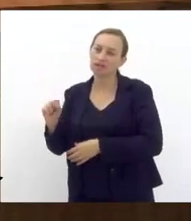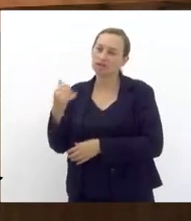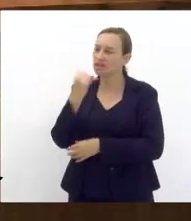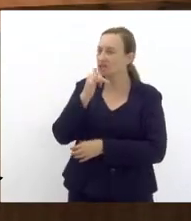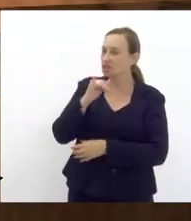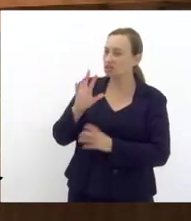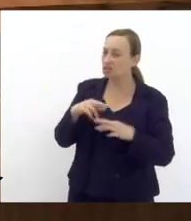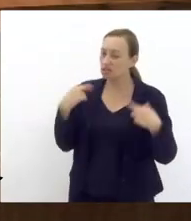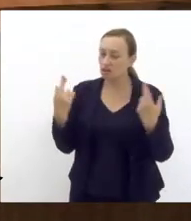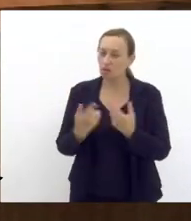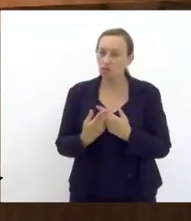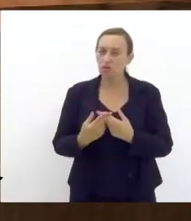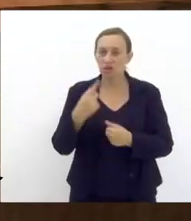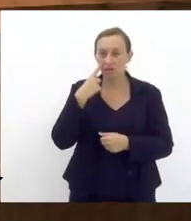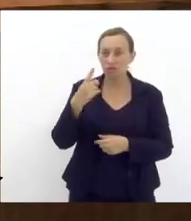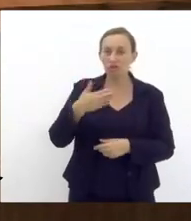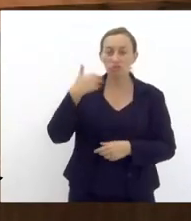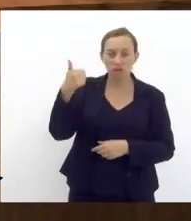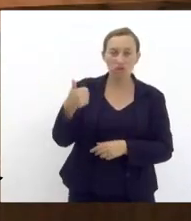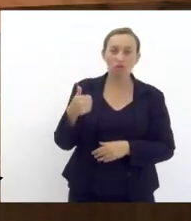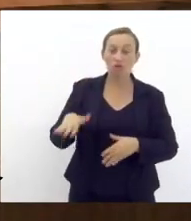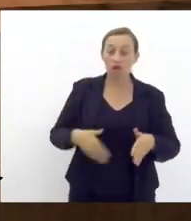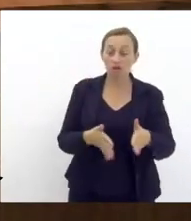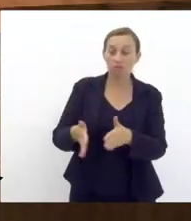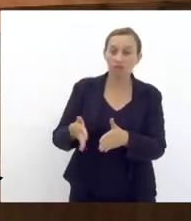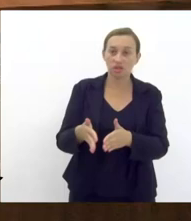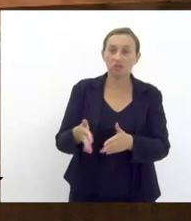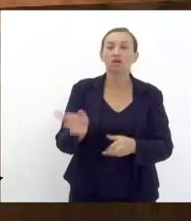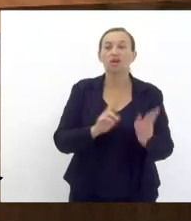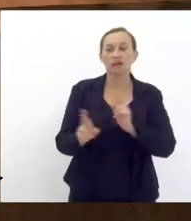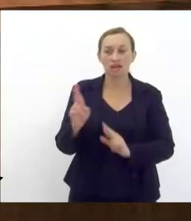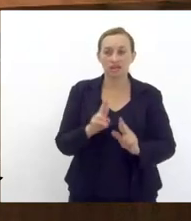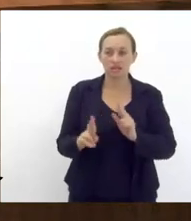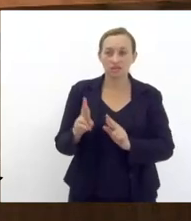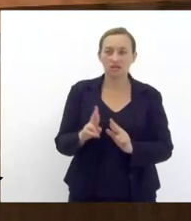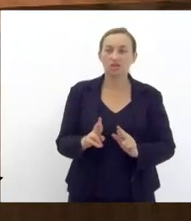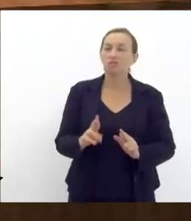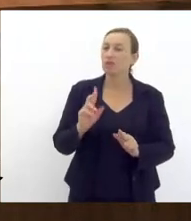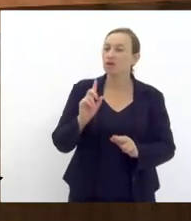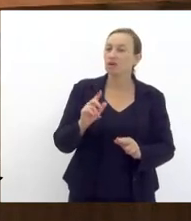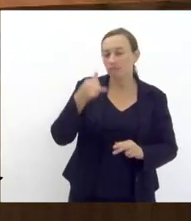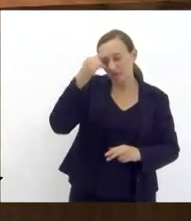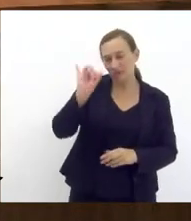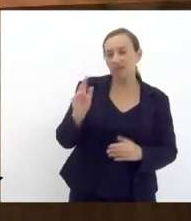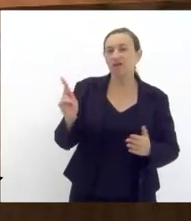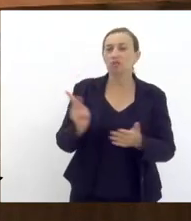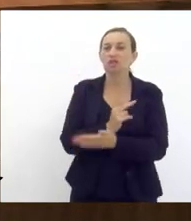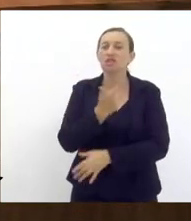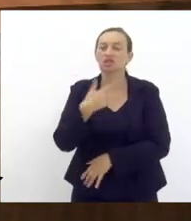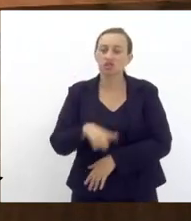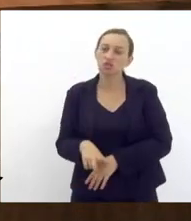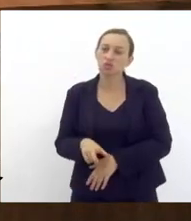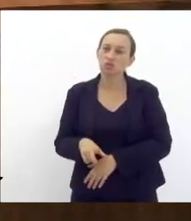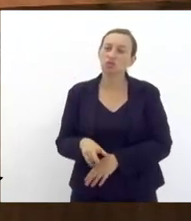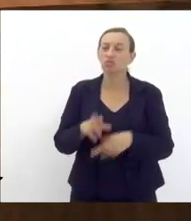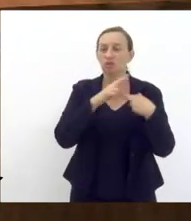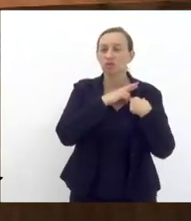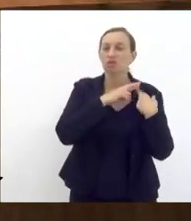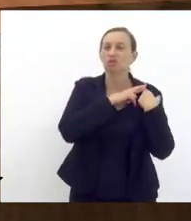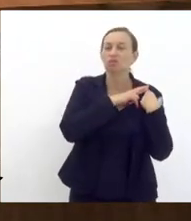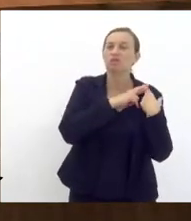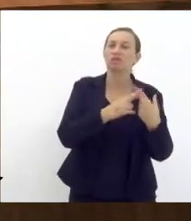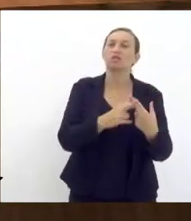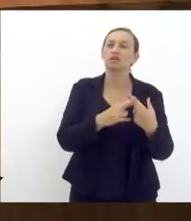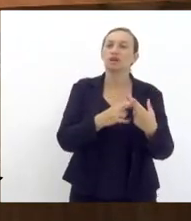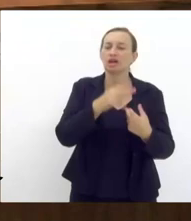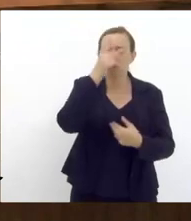que tomem uma decisão com relação a isso tome um caminho com relação a isso para evitar que aconteça novamente e para que seja o responsabilizados